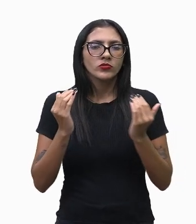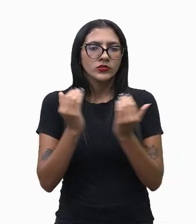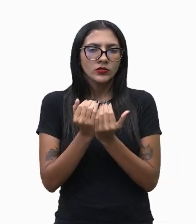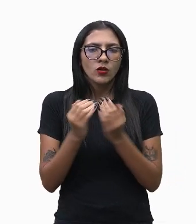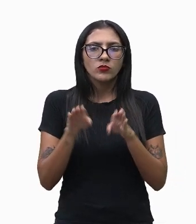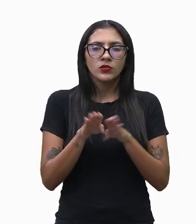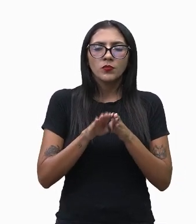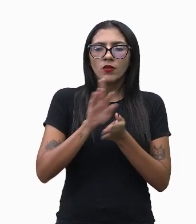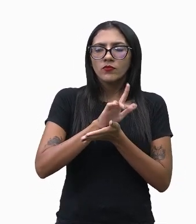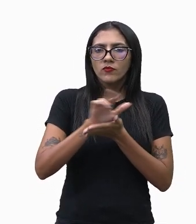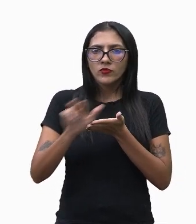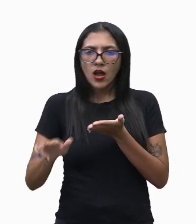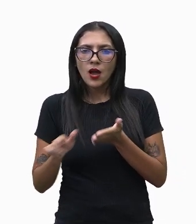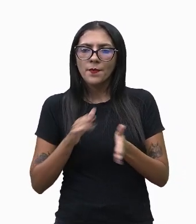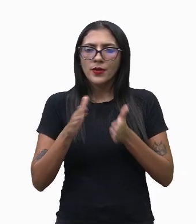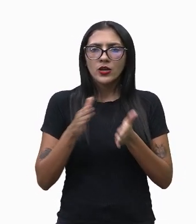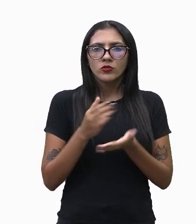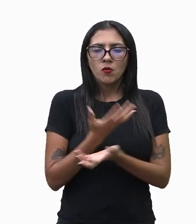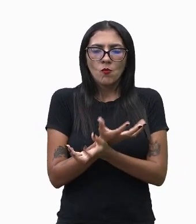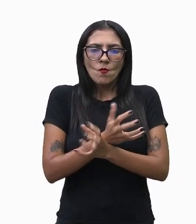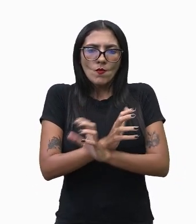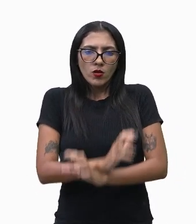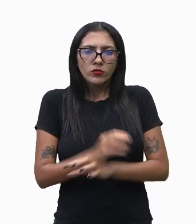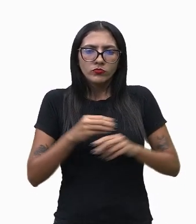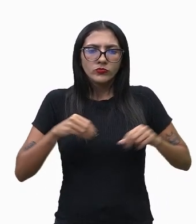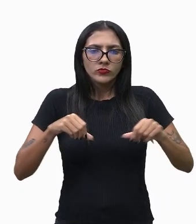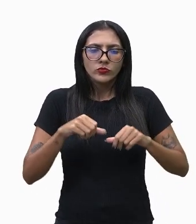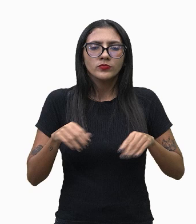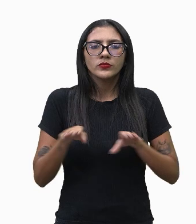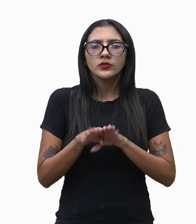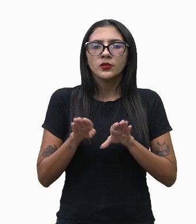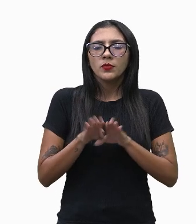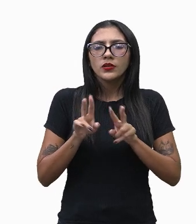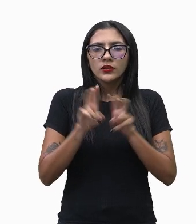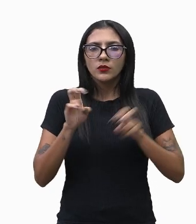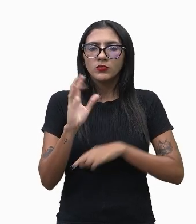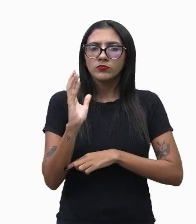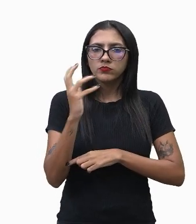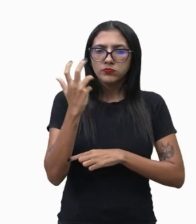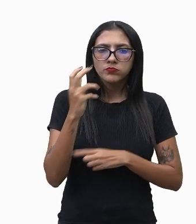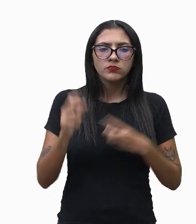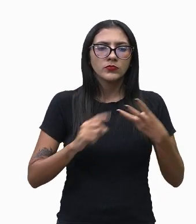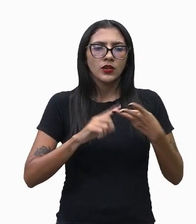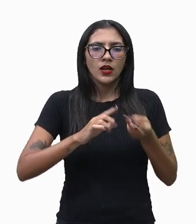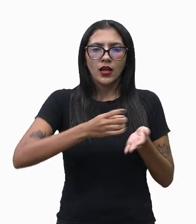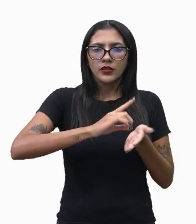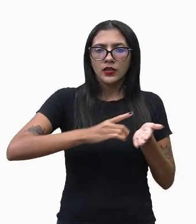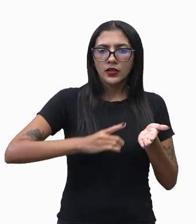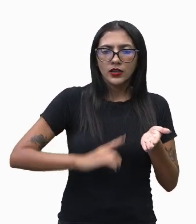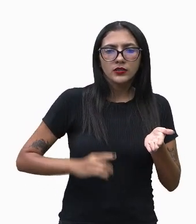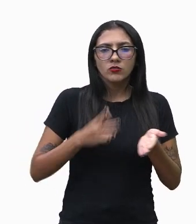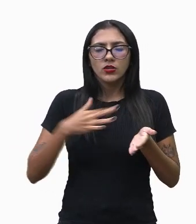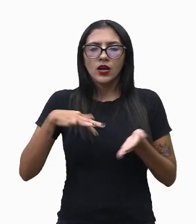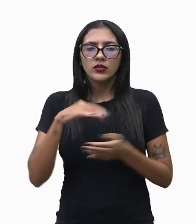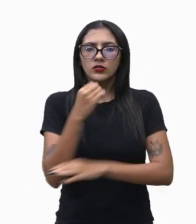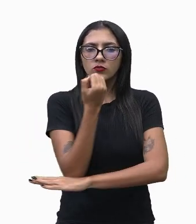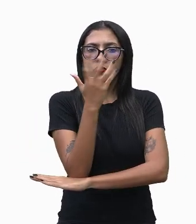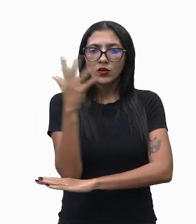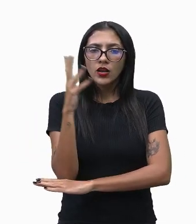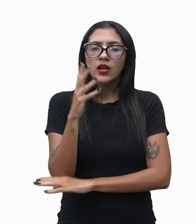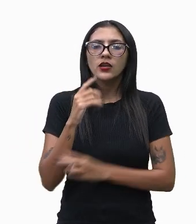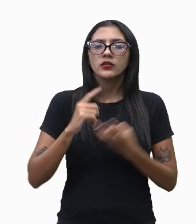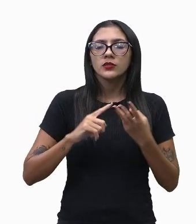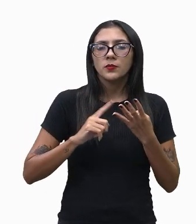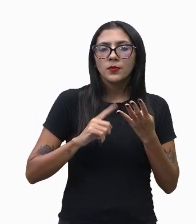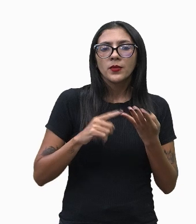desertificação e mudanças climáticas, a Declaração de Princípios sobre Florestas, a Declaração do Rio sobre